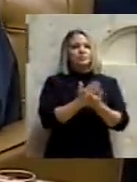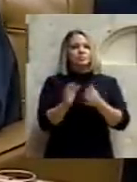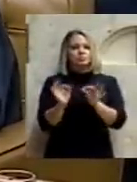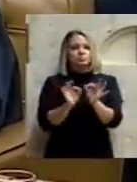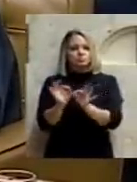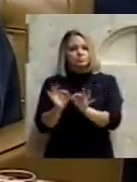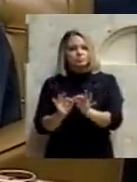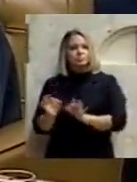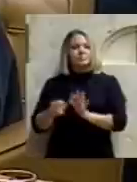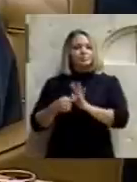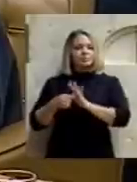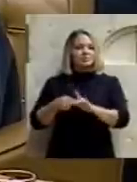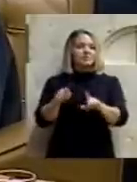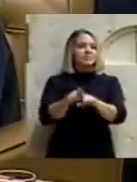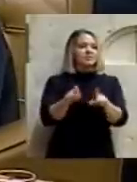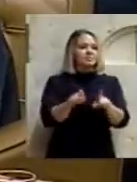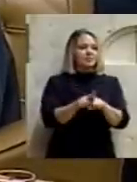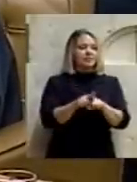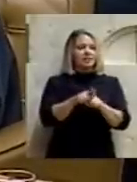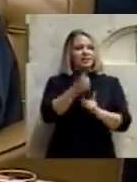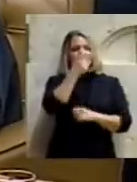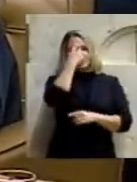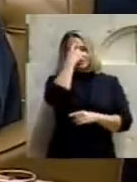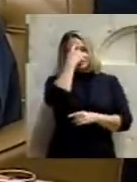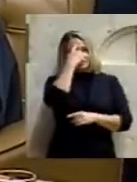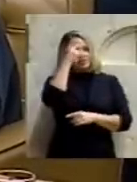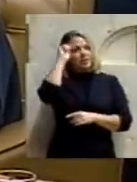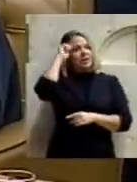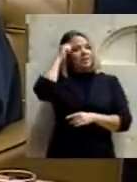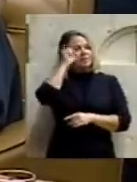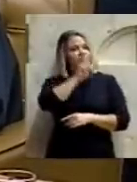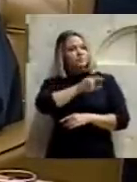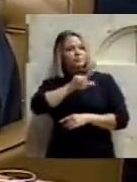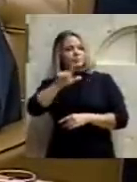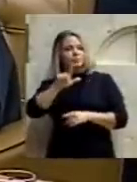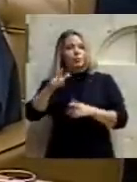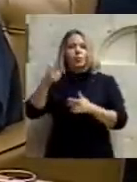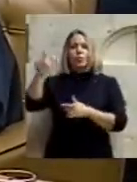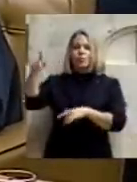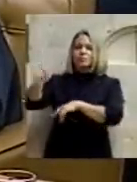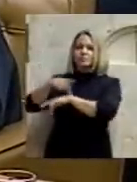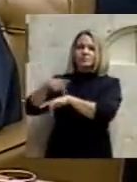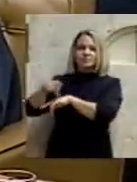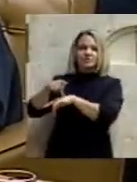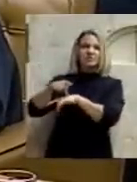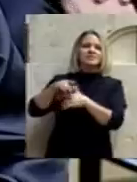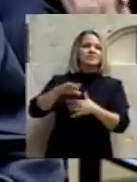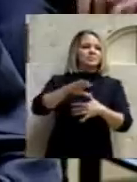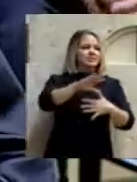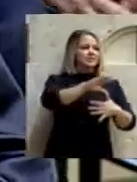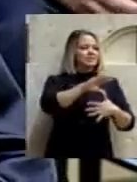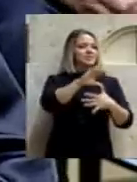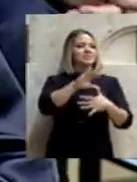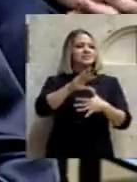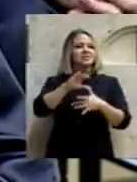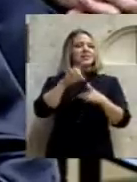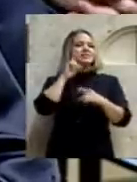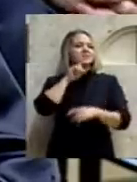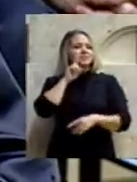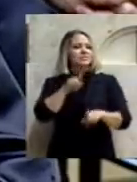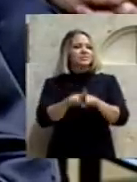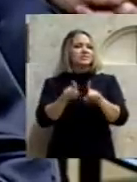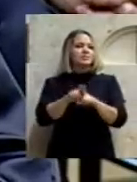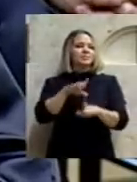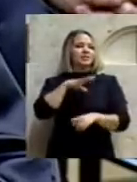ordenamentos, incluindo Índia, África do Sul, países latinos, Estados Unidos, Canadá, Reino